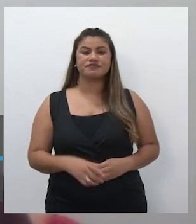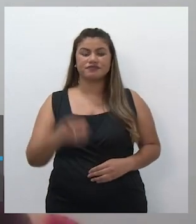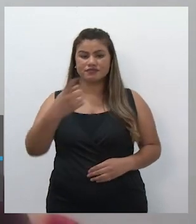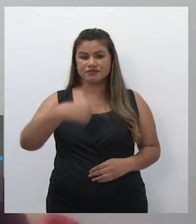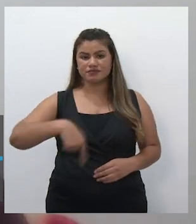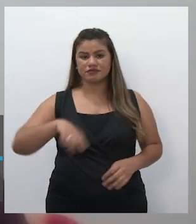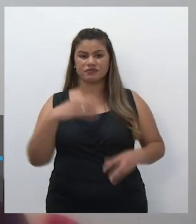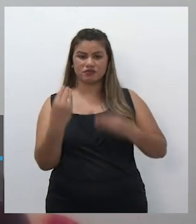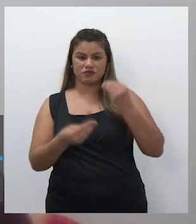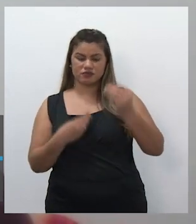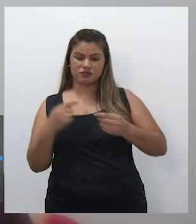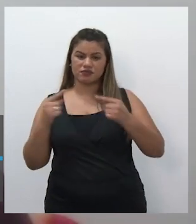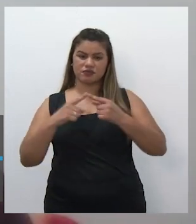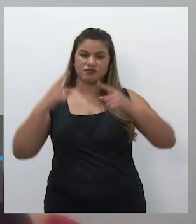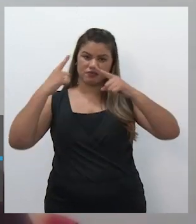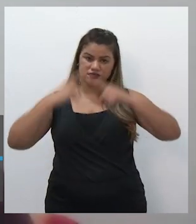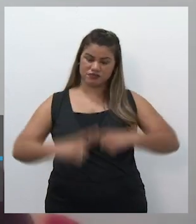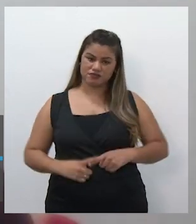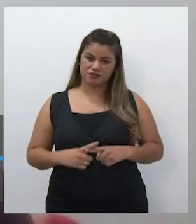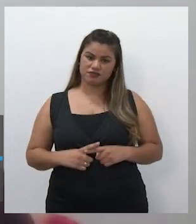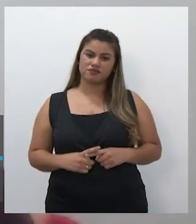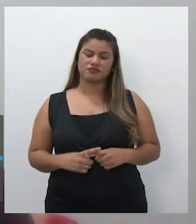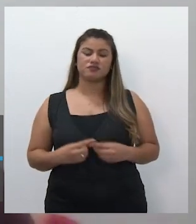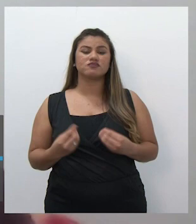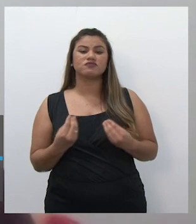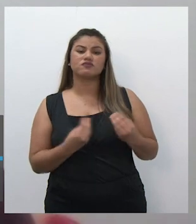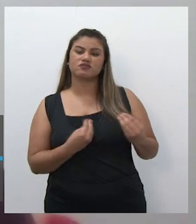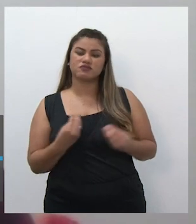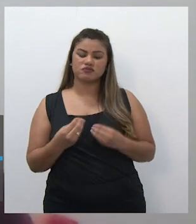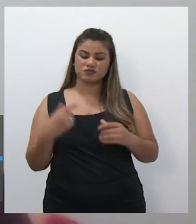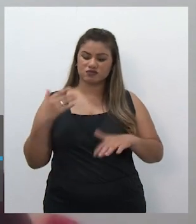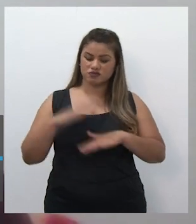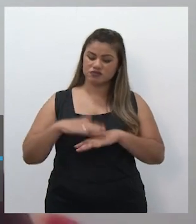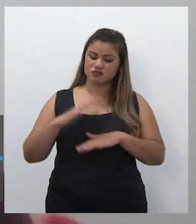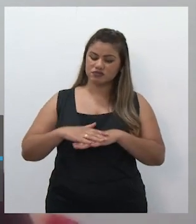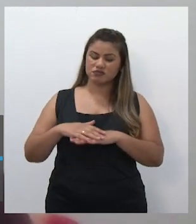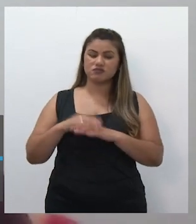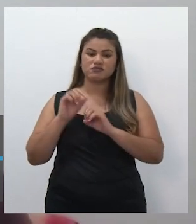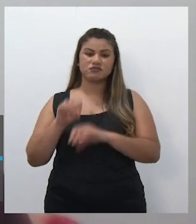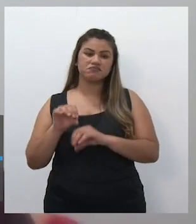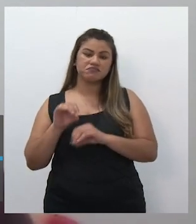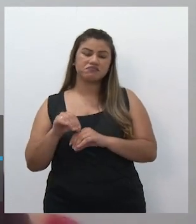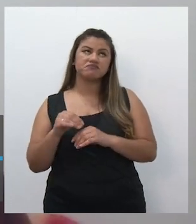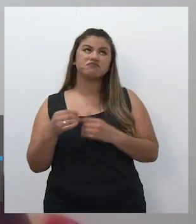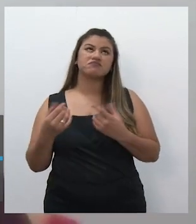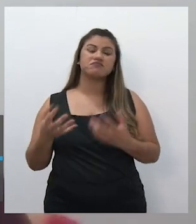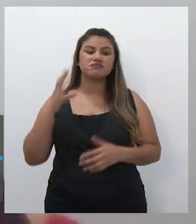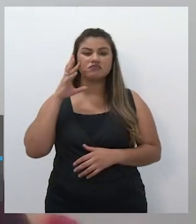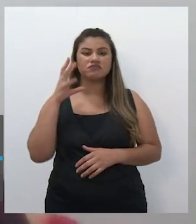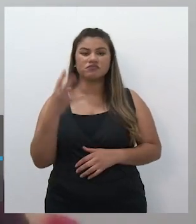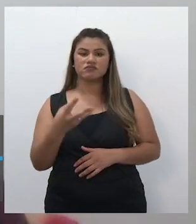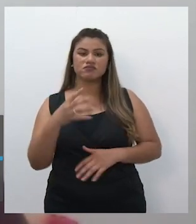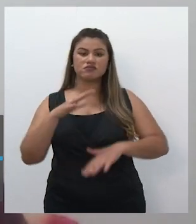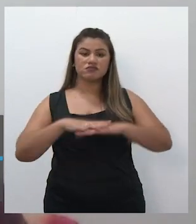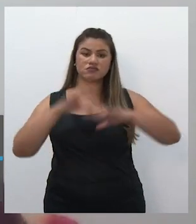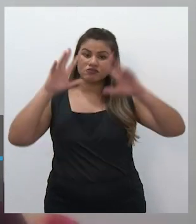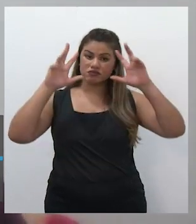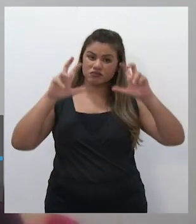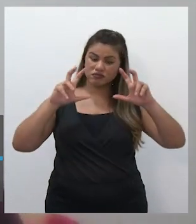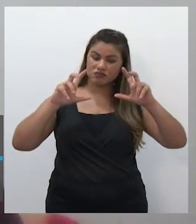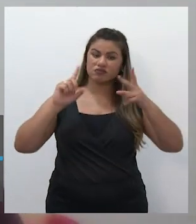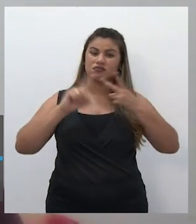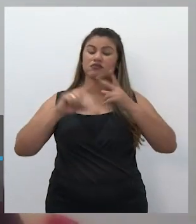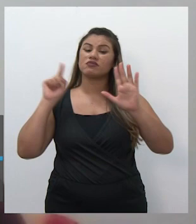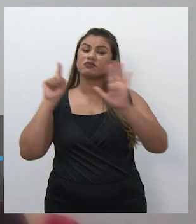conversamos um pouco sobre os desafios, né? De como fazer esse trabalho integrado. Então, uma solução que nós encontramos foi trabalhar a partir de um tema e de uma